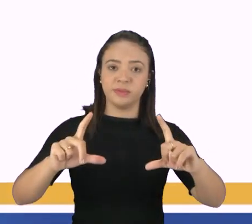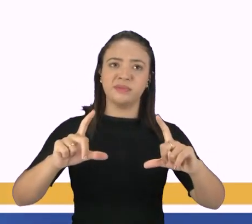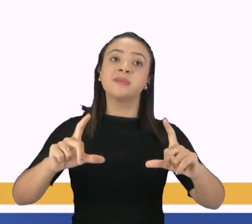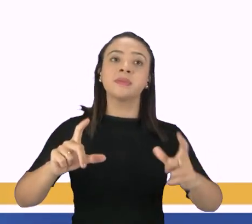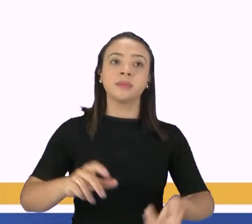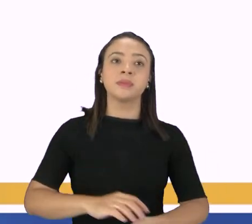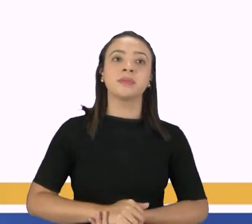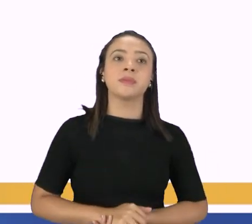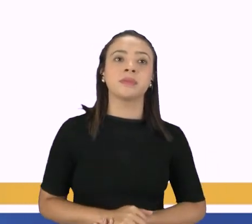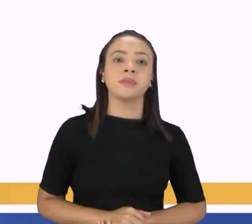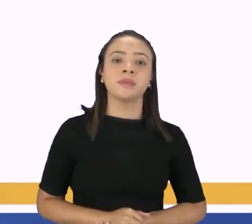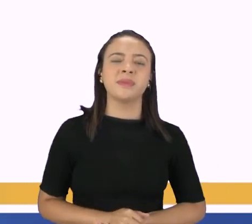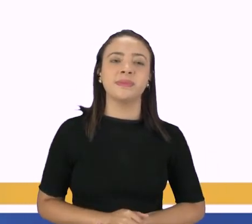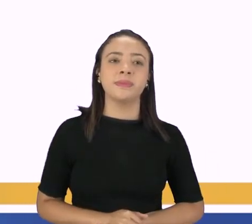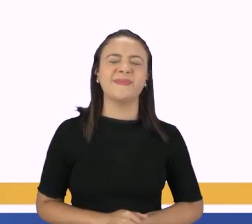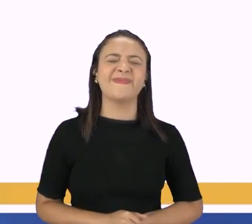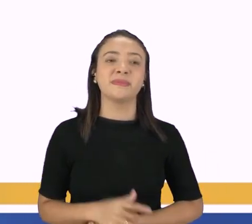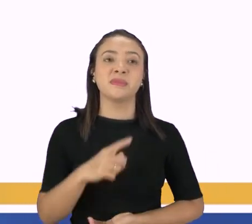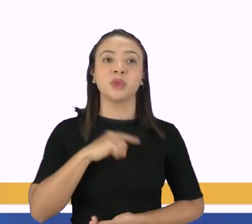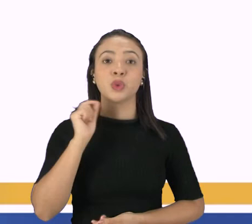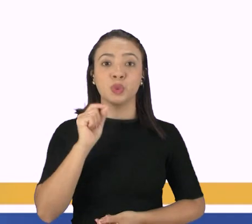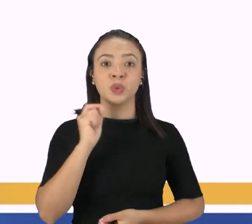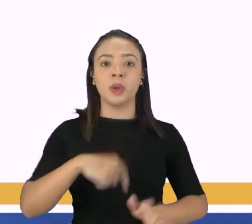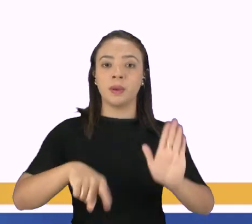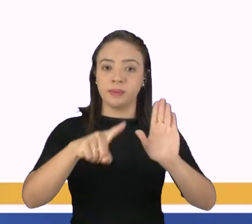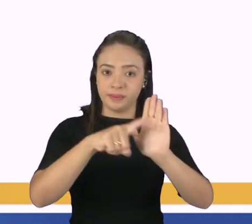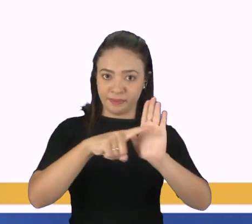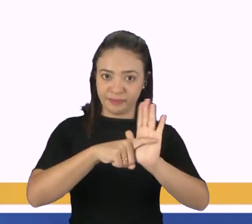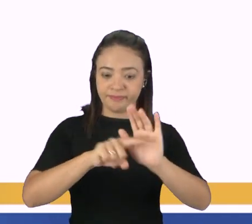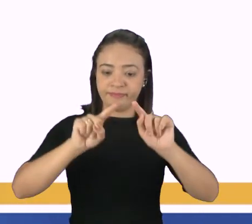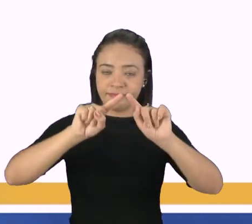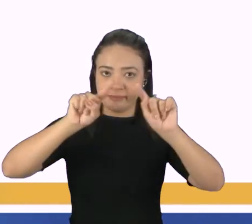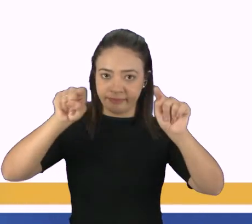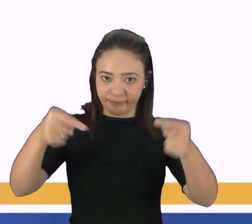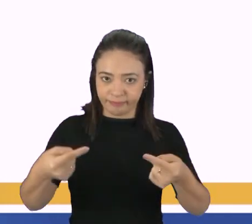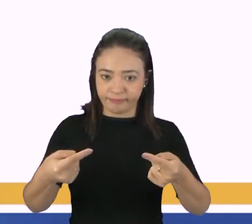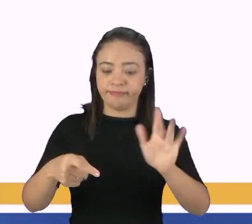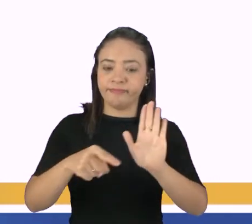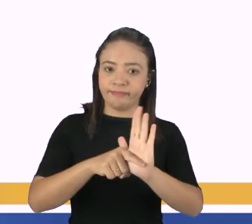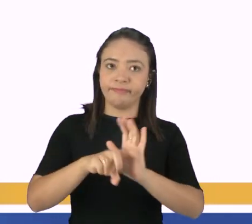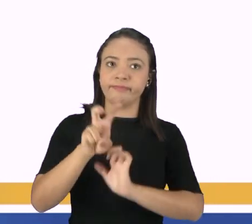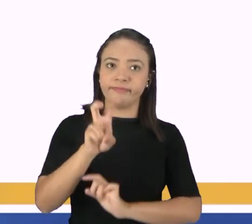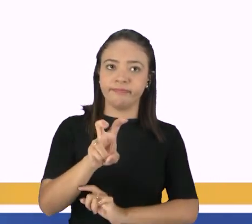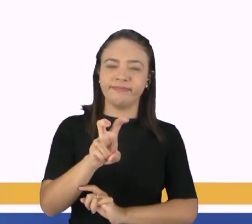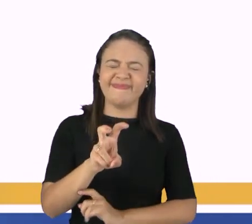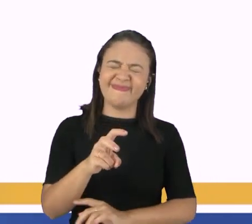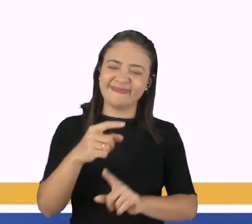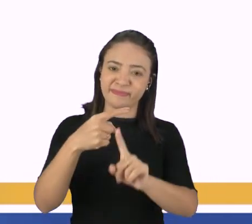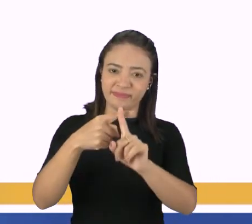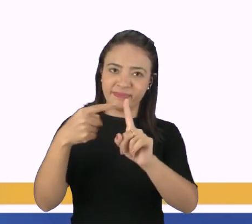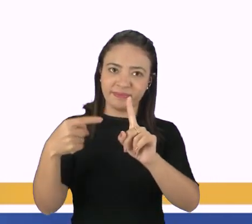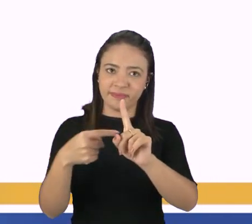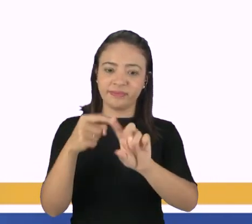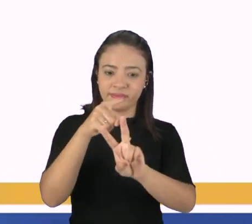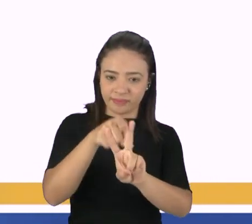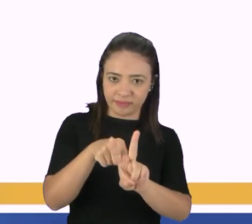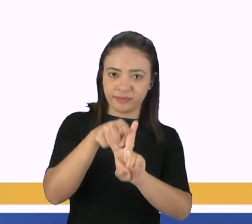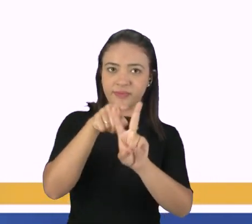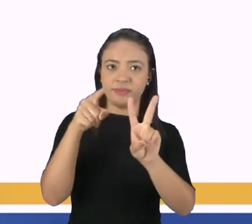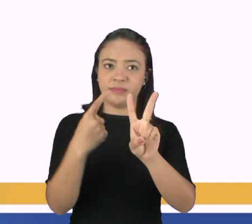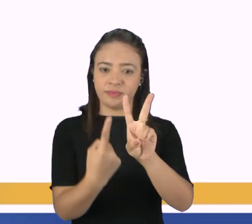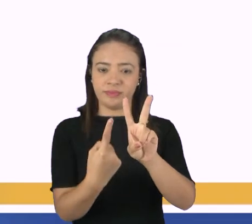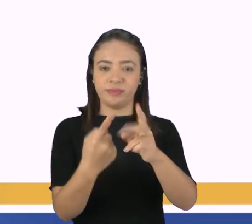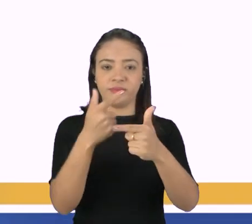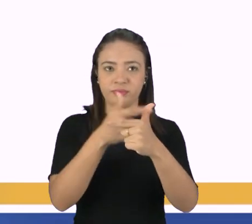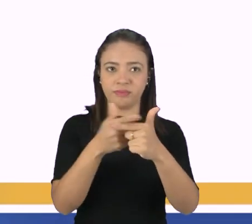dentro da fórmula de Bhaskara, temos menos b, né? Que o b é menos 5, mais ou menos raiz de delta, que é 1,